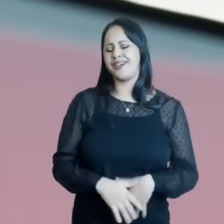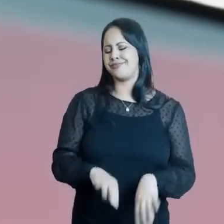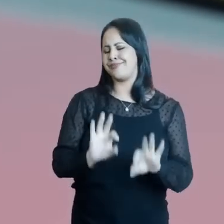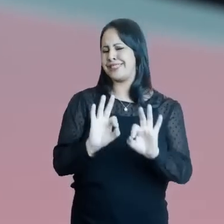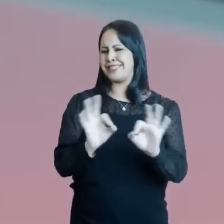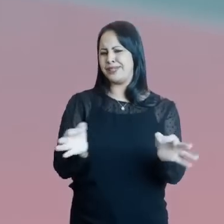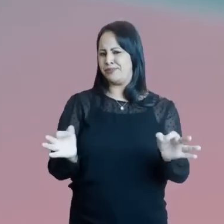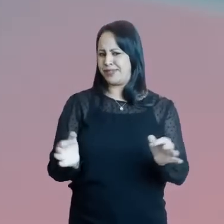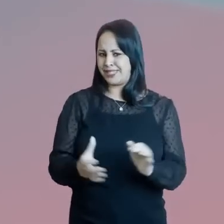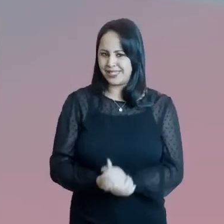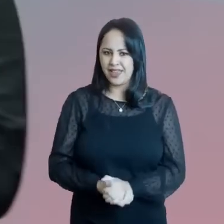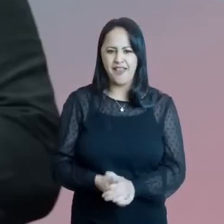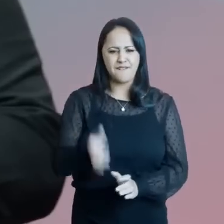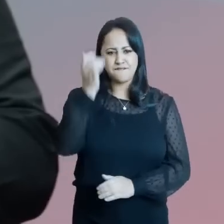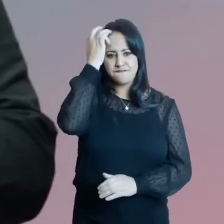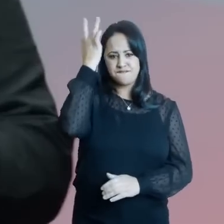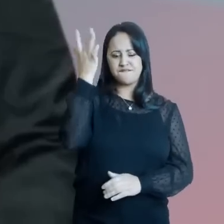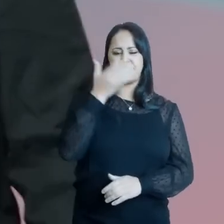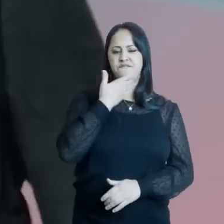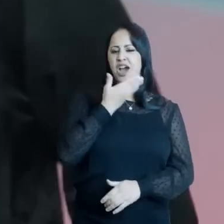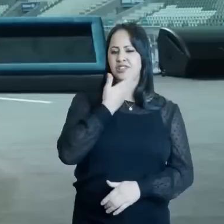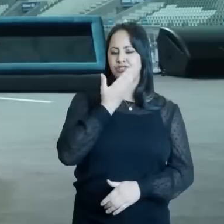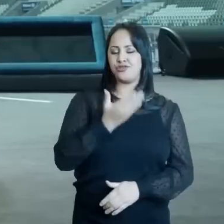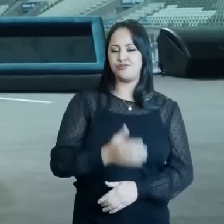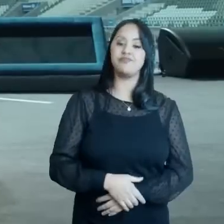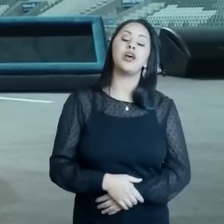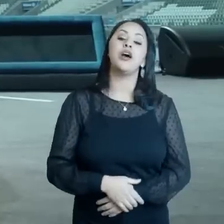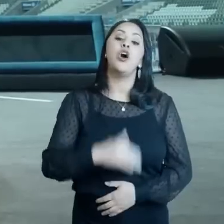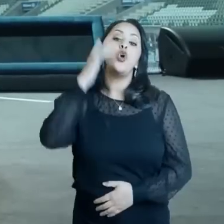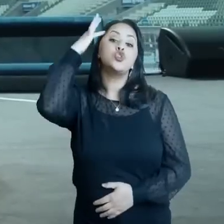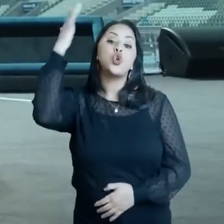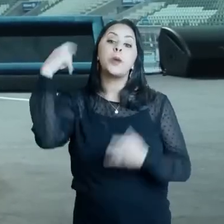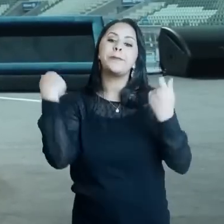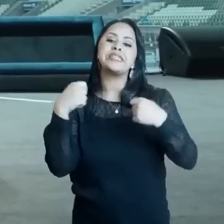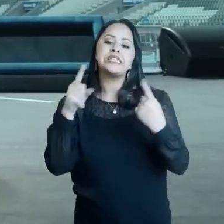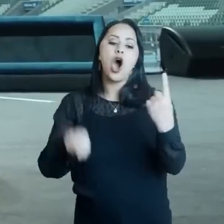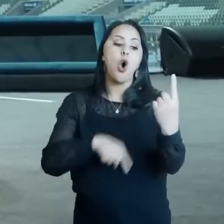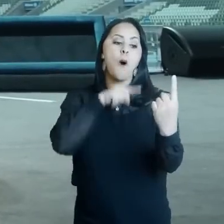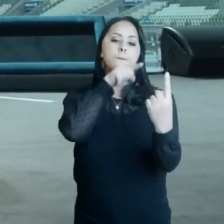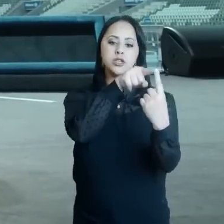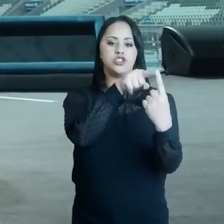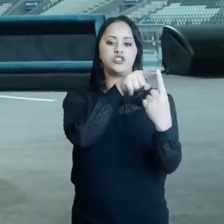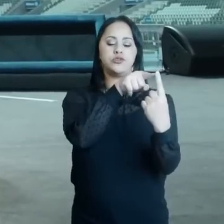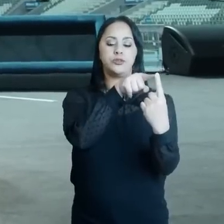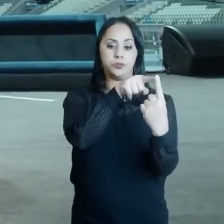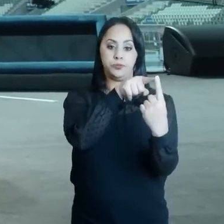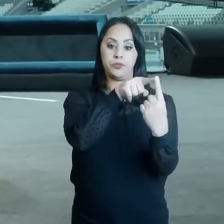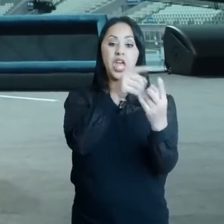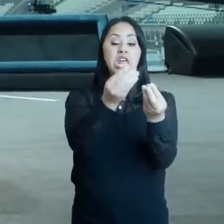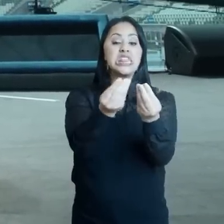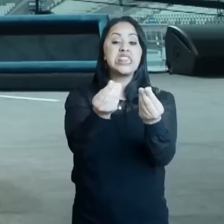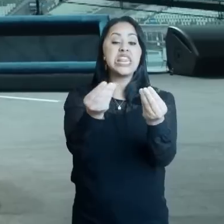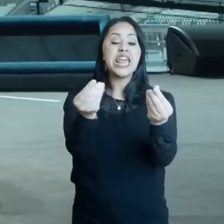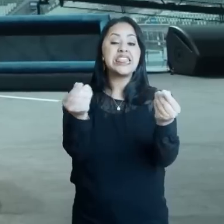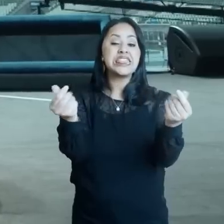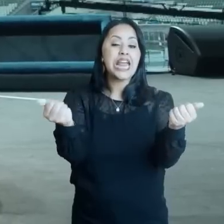Simples. Coisa mais fácil do mundo é realizar um sonho, gente. O sonho ele precisa ser objetivo, você precisa ter detalhes sobre ele, você